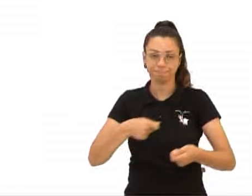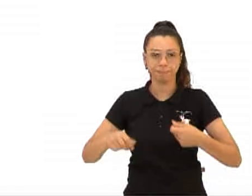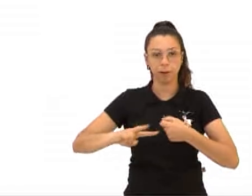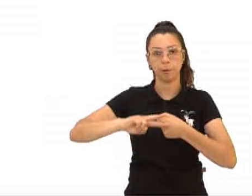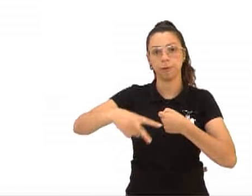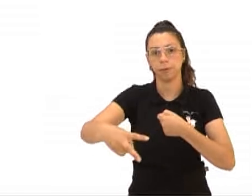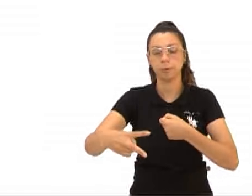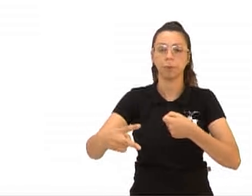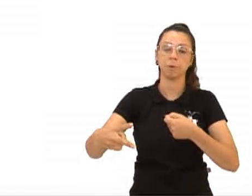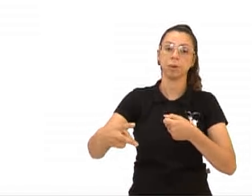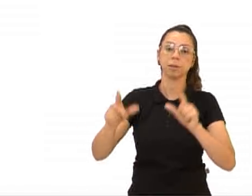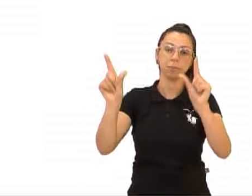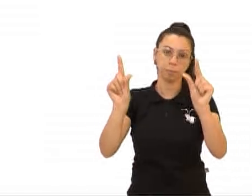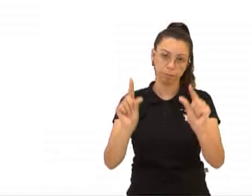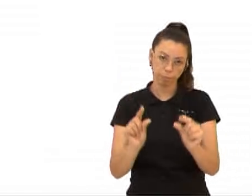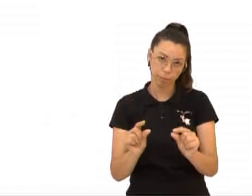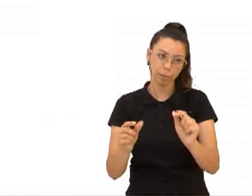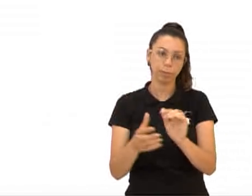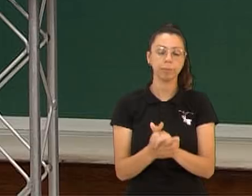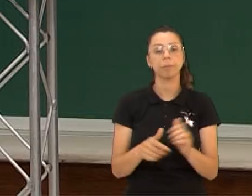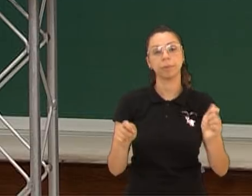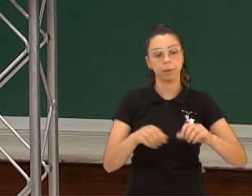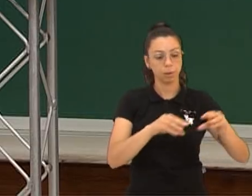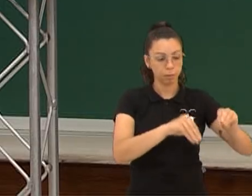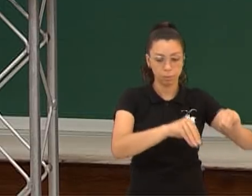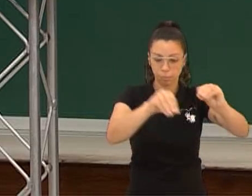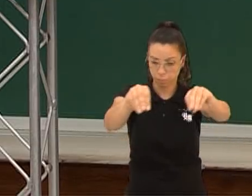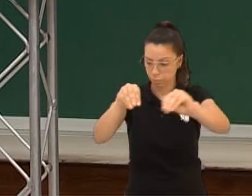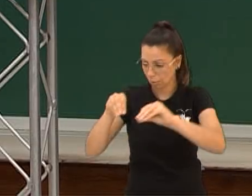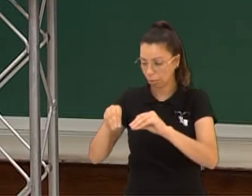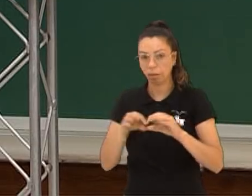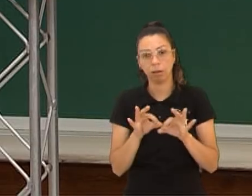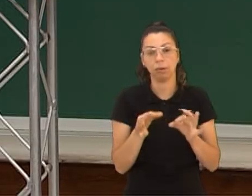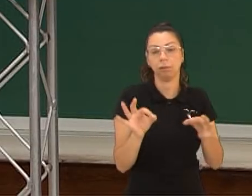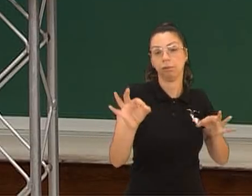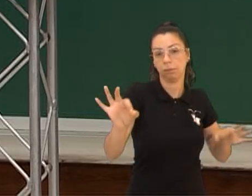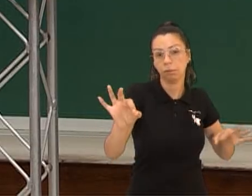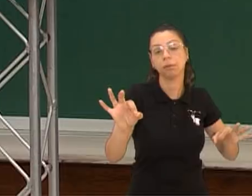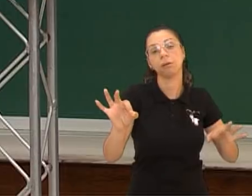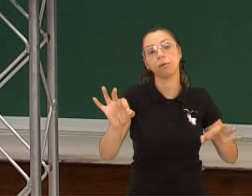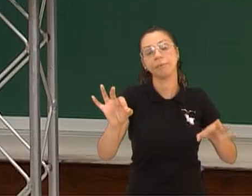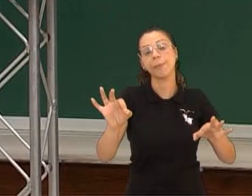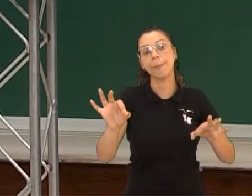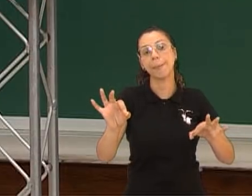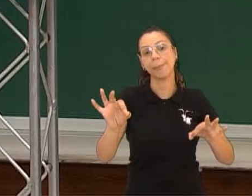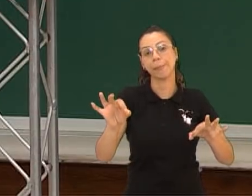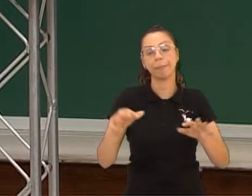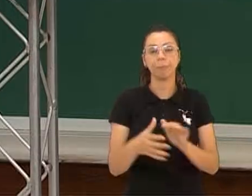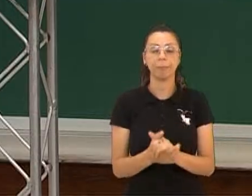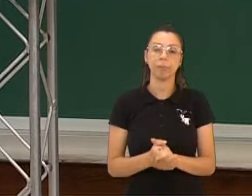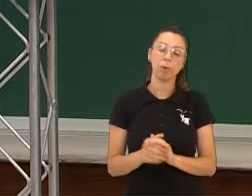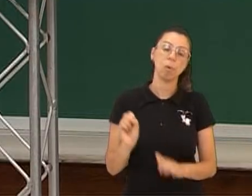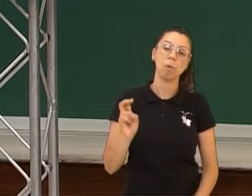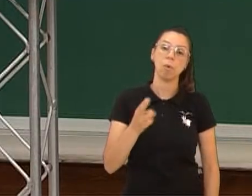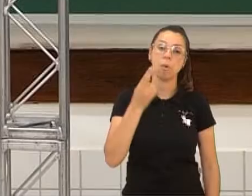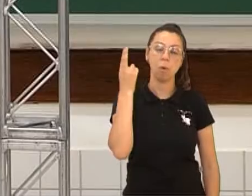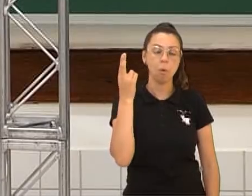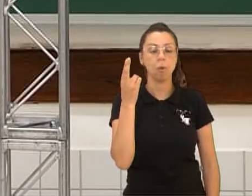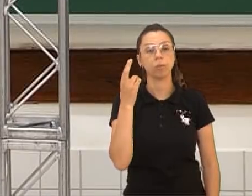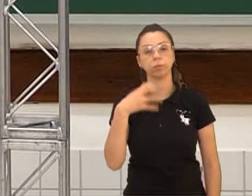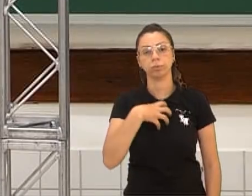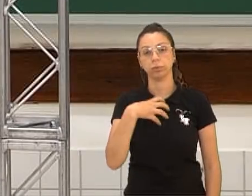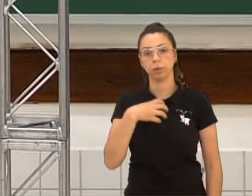Ela é praticada de forma nômade, com o deslocamento, né, dos animais e dos pecuaristas, ou de forma